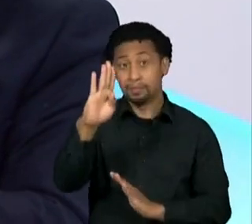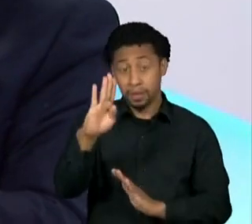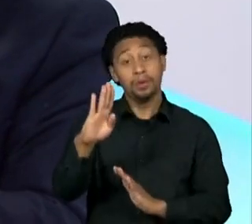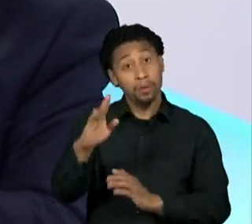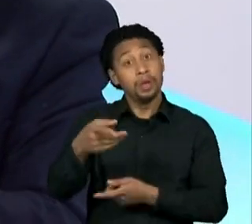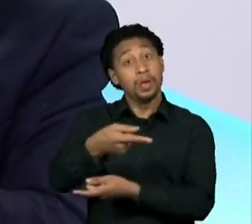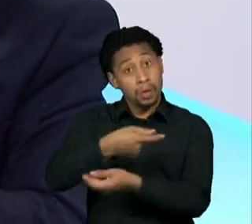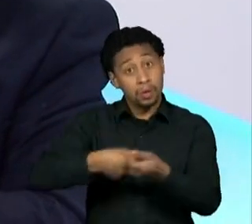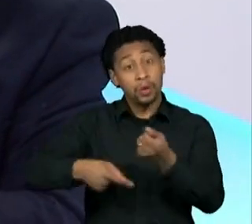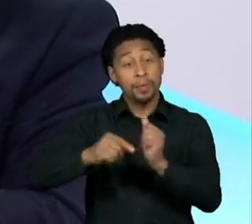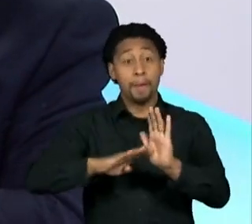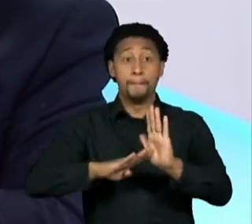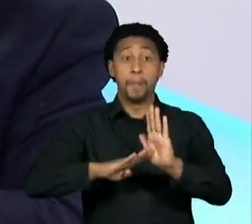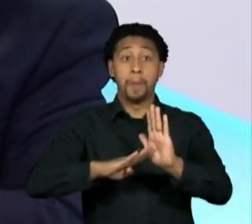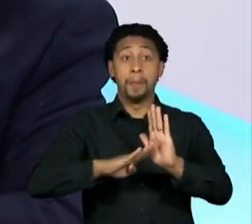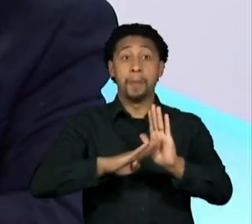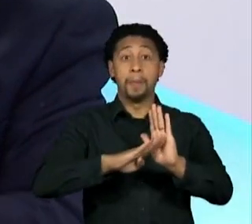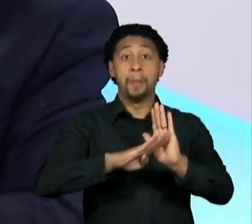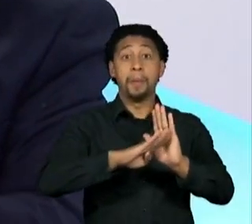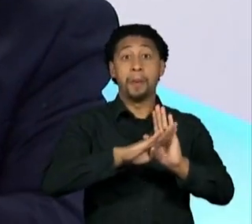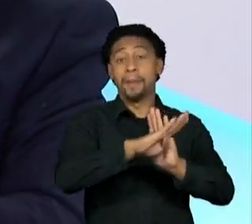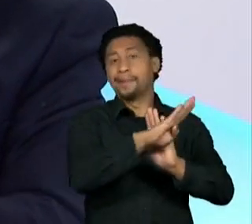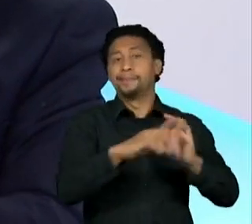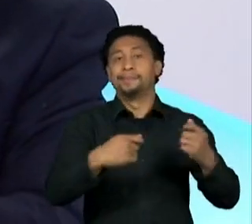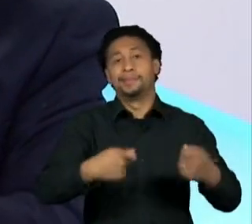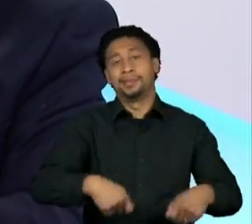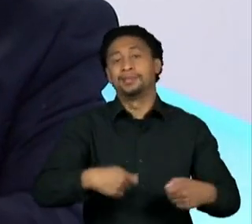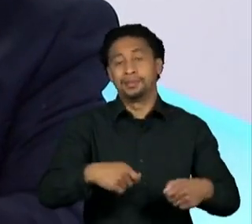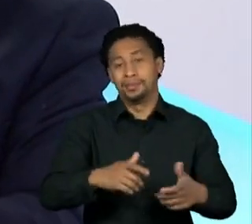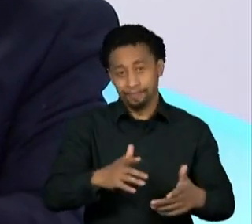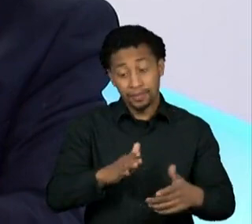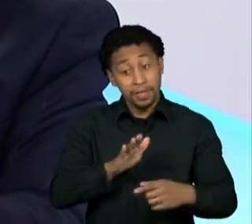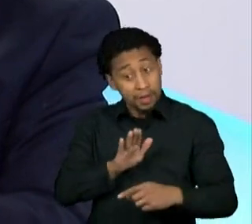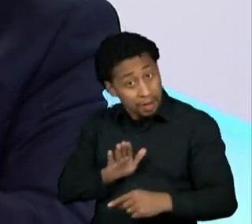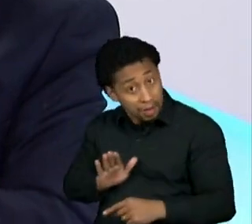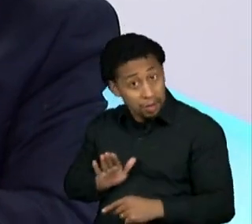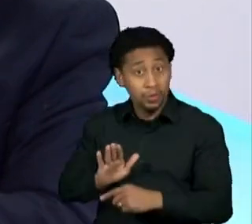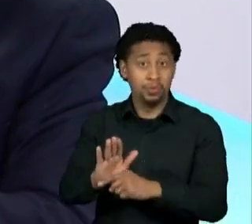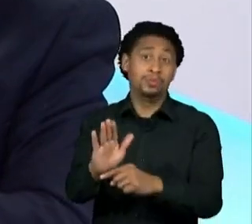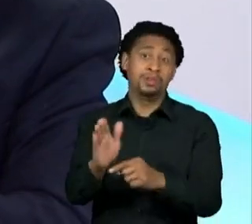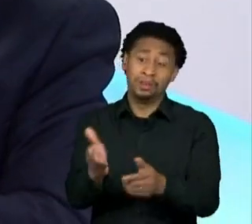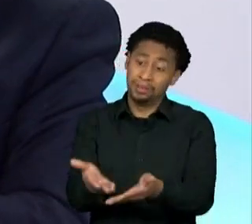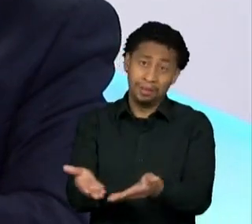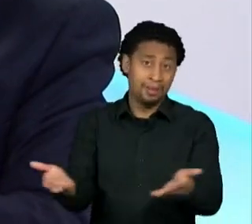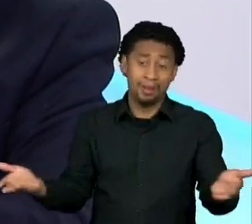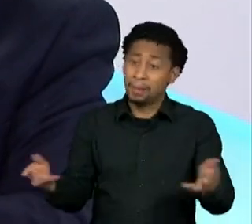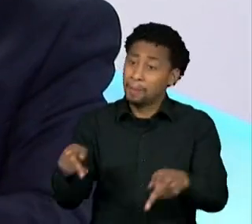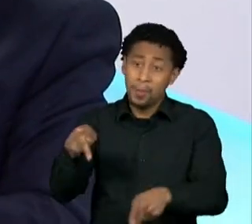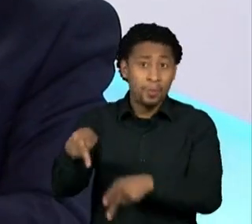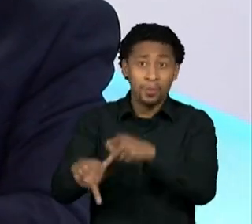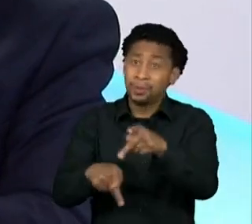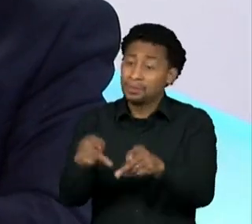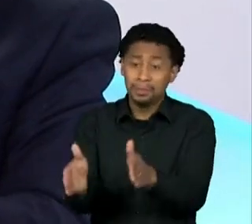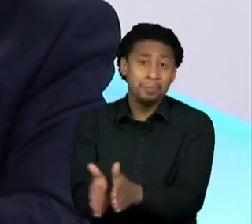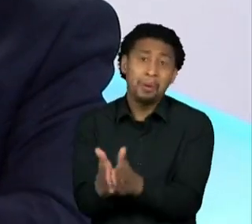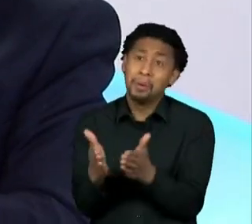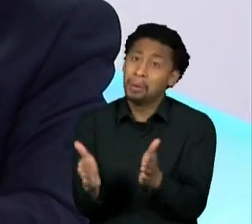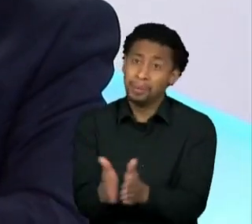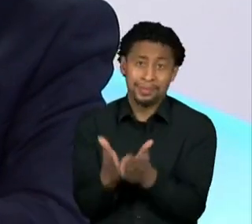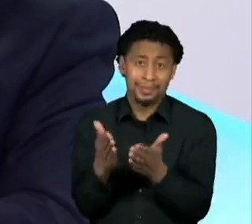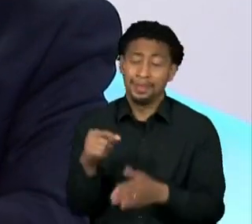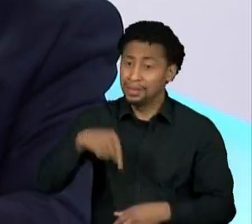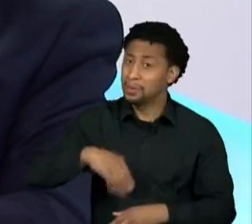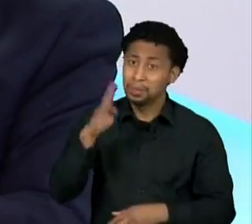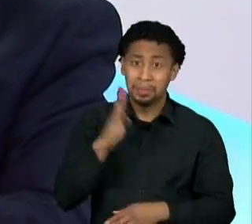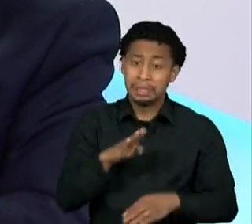EA retomada do crescimento que procure lidar com o nosso problema maior que é uma enorme desigualdade que existe